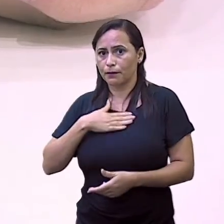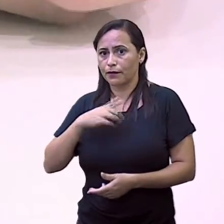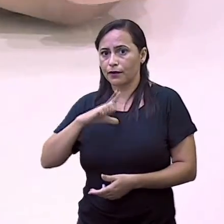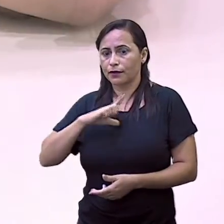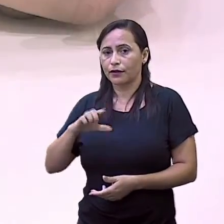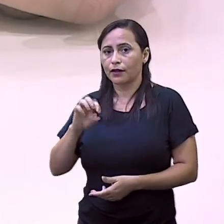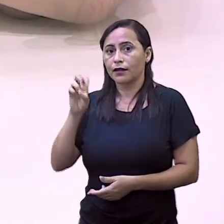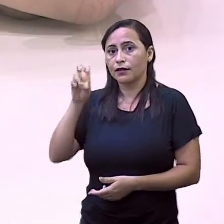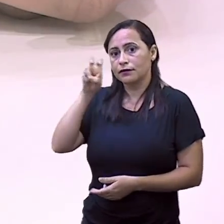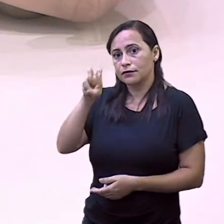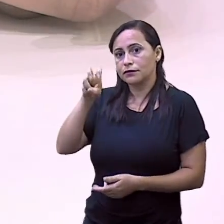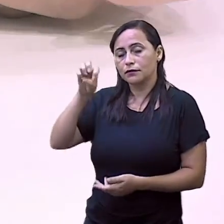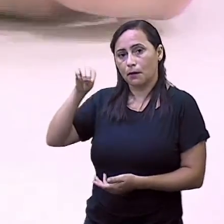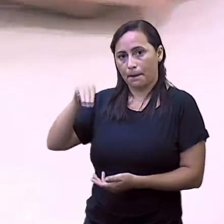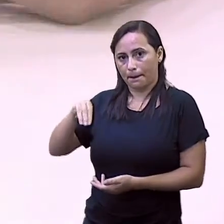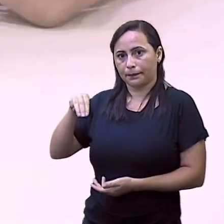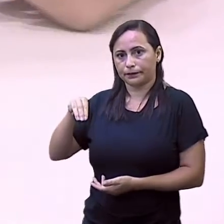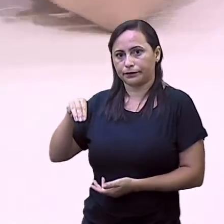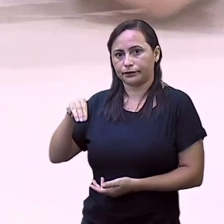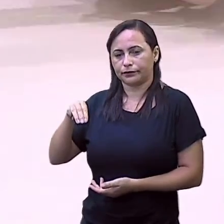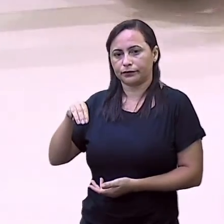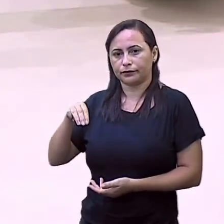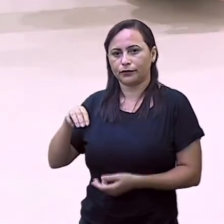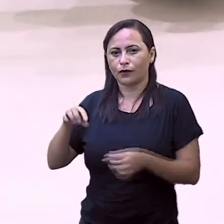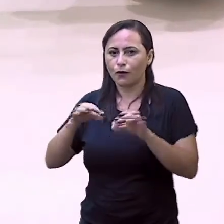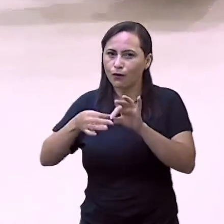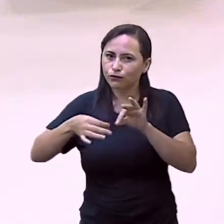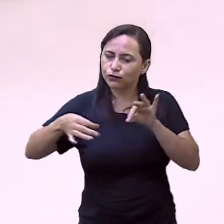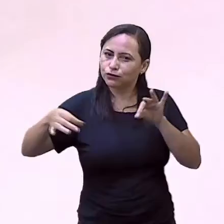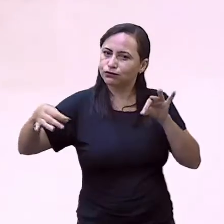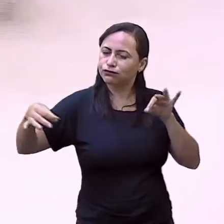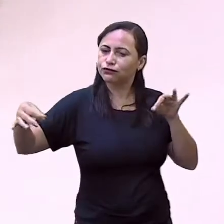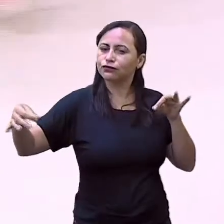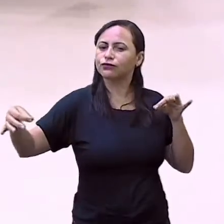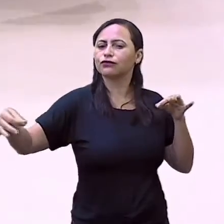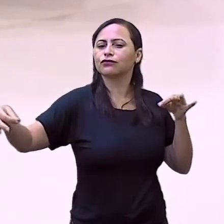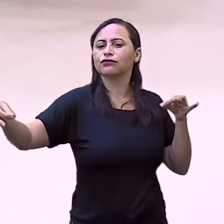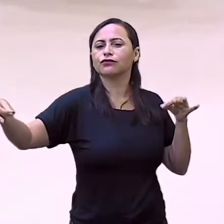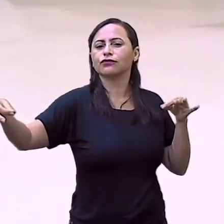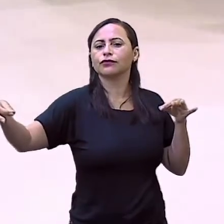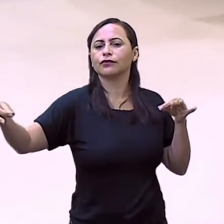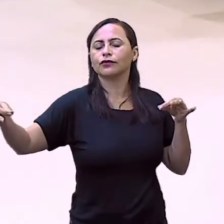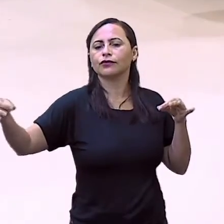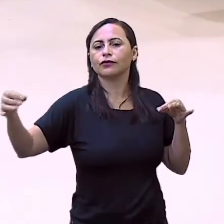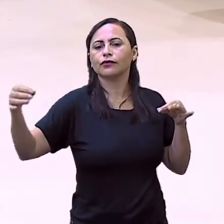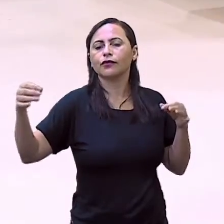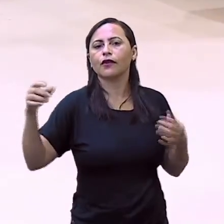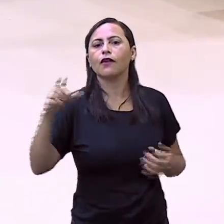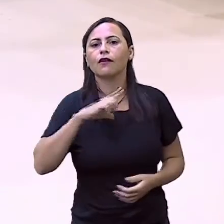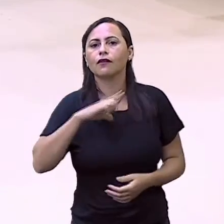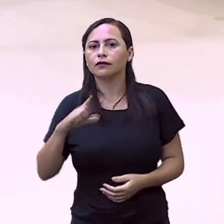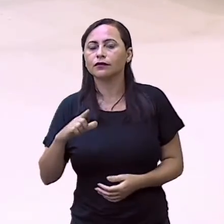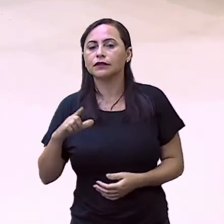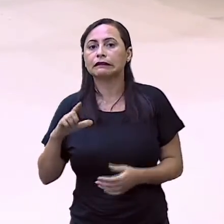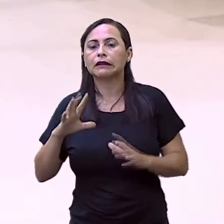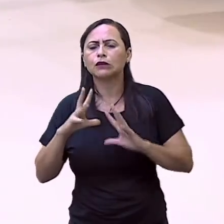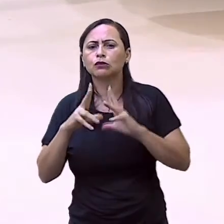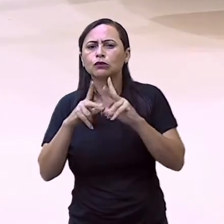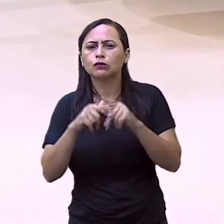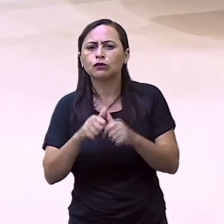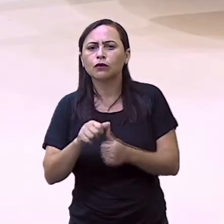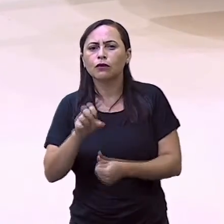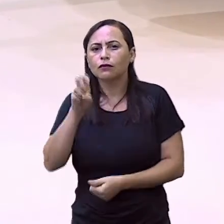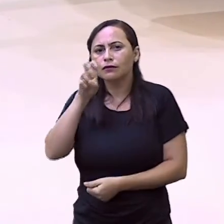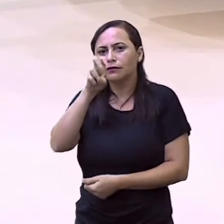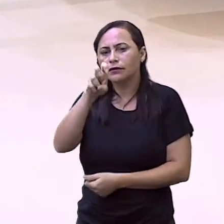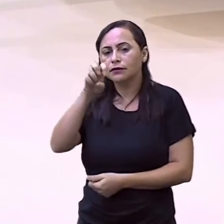tem 5 metros. Então, se eu abrir ela todinha aqui, eu vou ter um total de 5